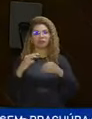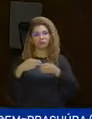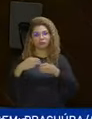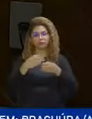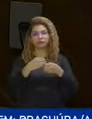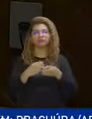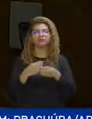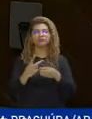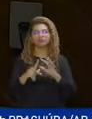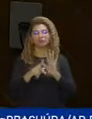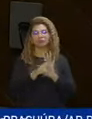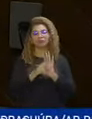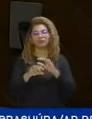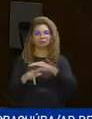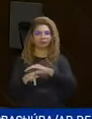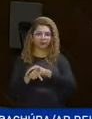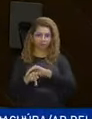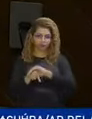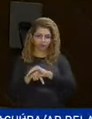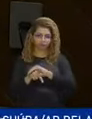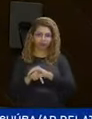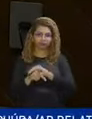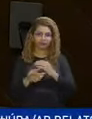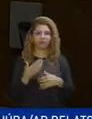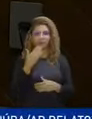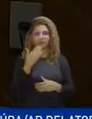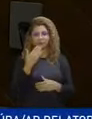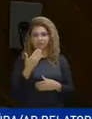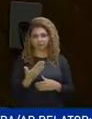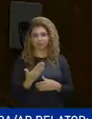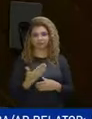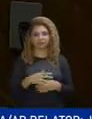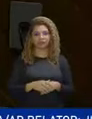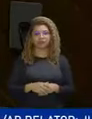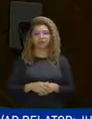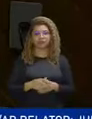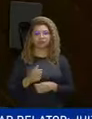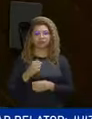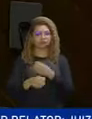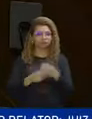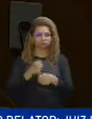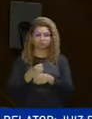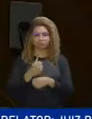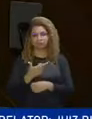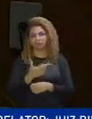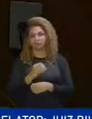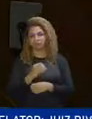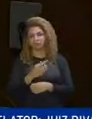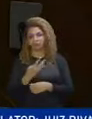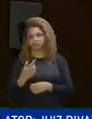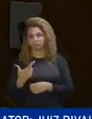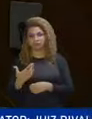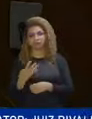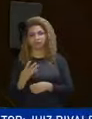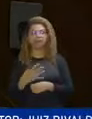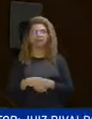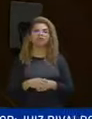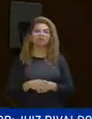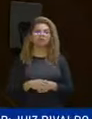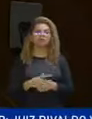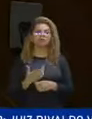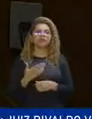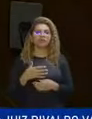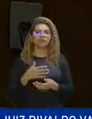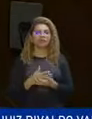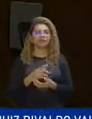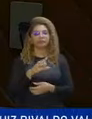pela coligação Renova Pracuúba. As eleições municipais de 2024, em face da sentença da primeira zona eleitoral,